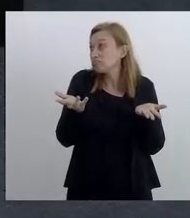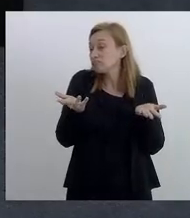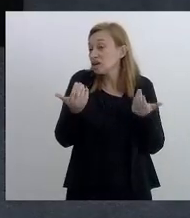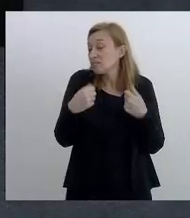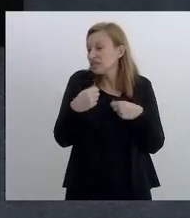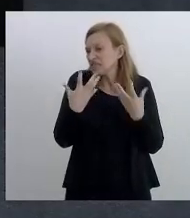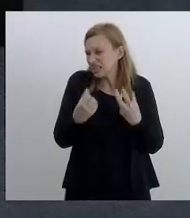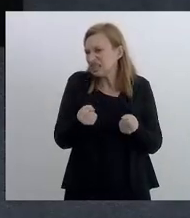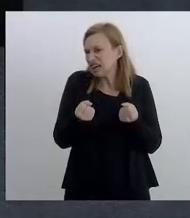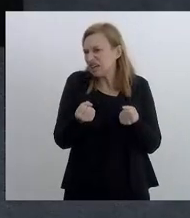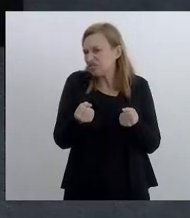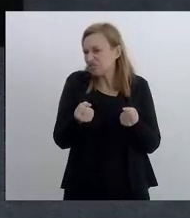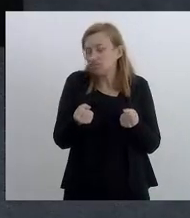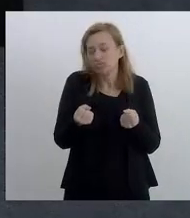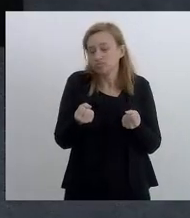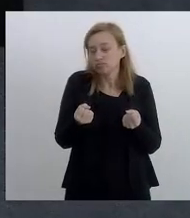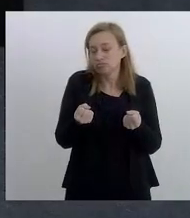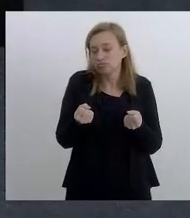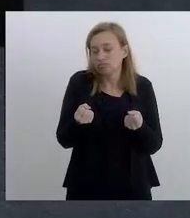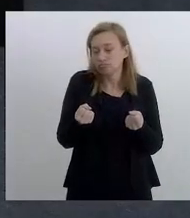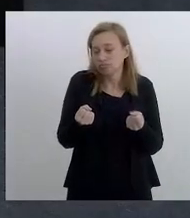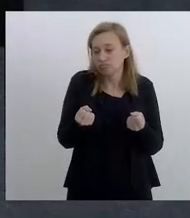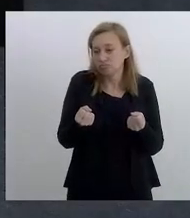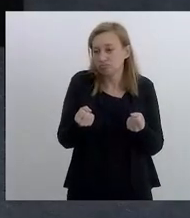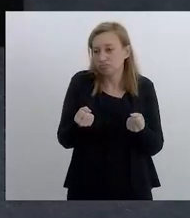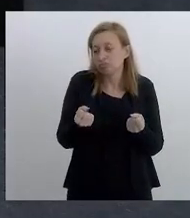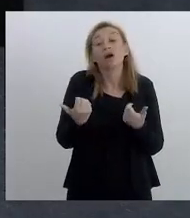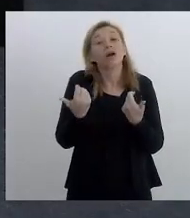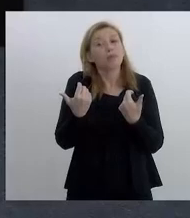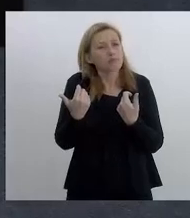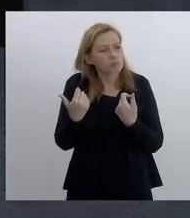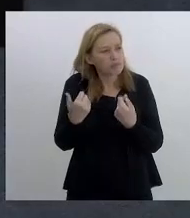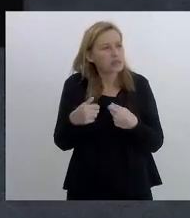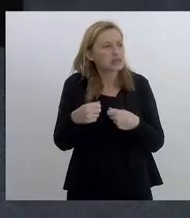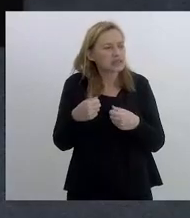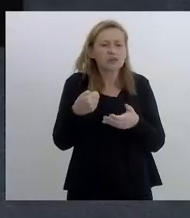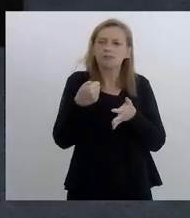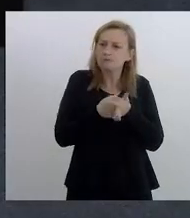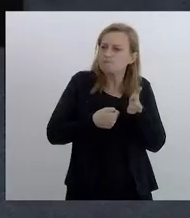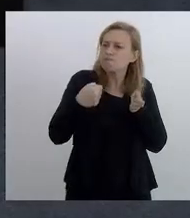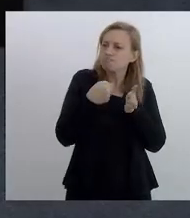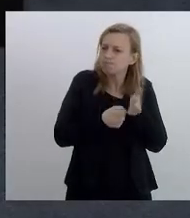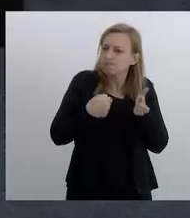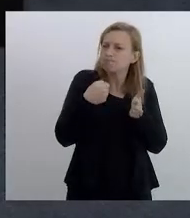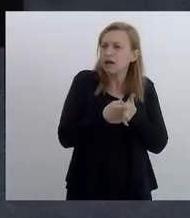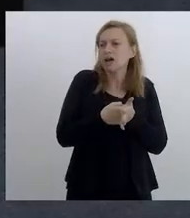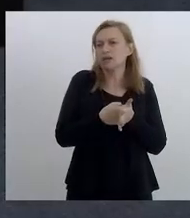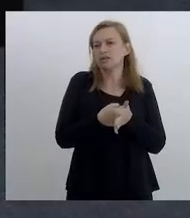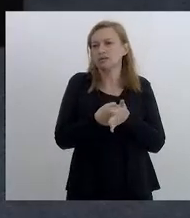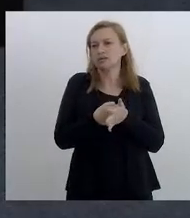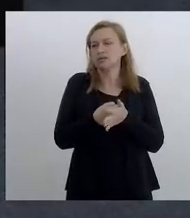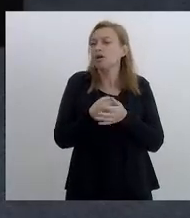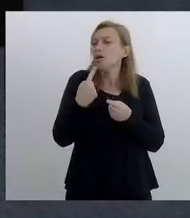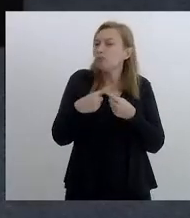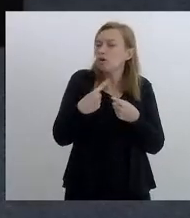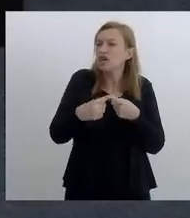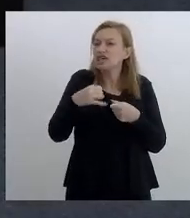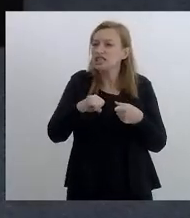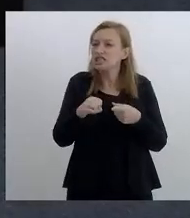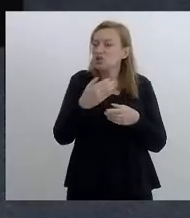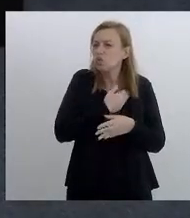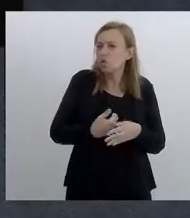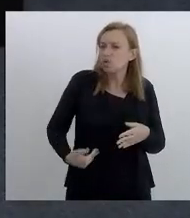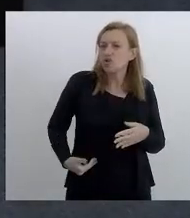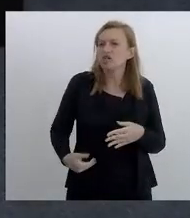que aceitar. Não, a gente tem que brigar, lutar. Porque se o governo